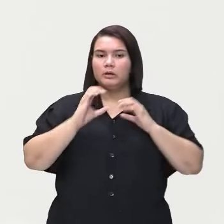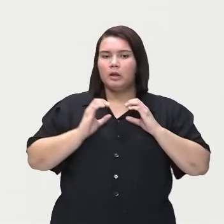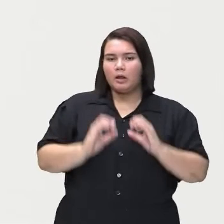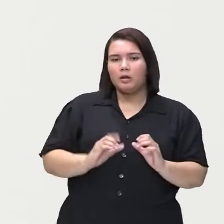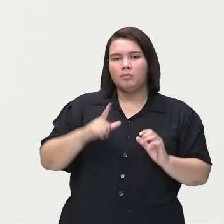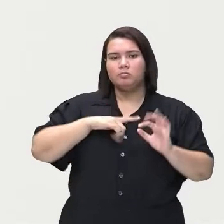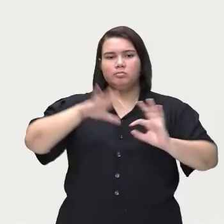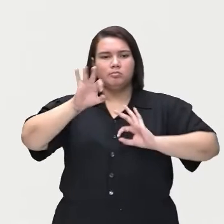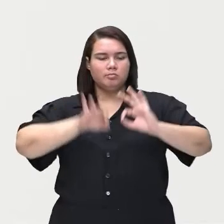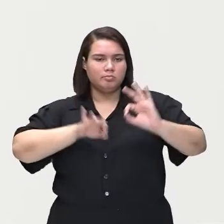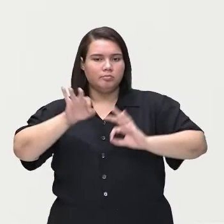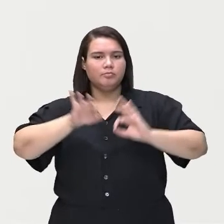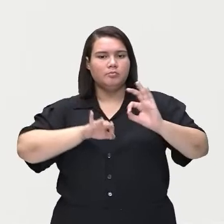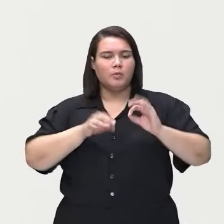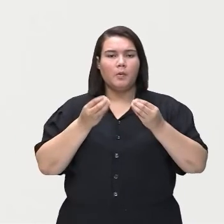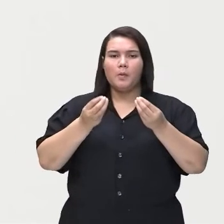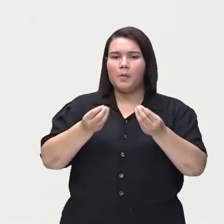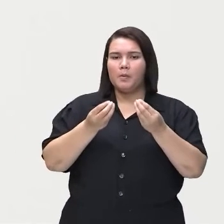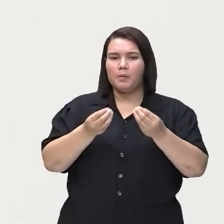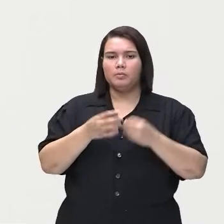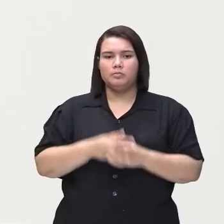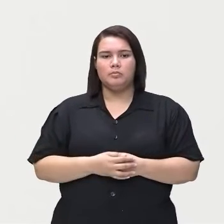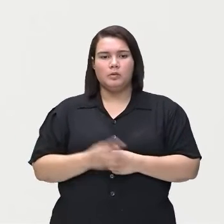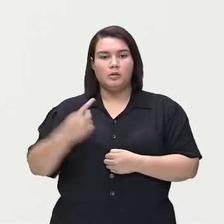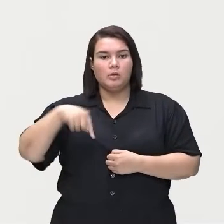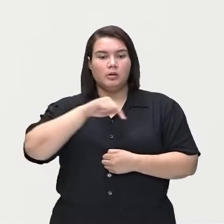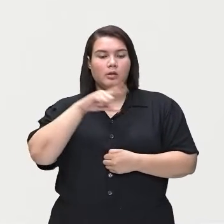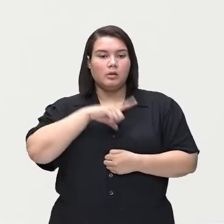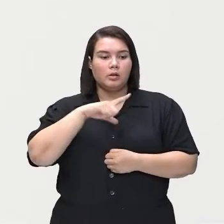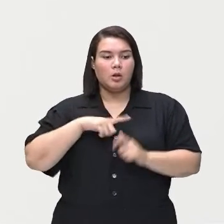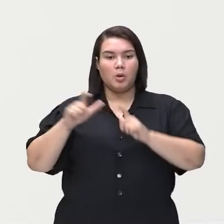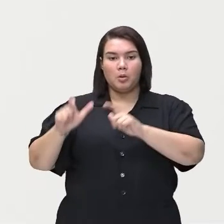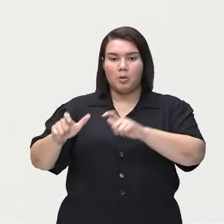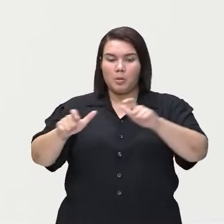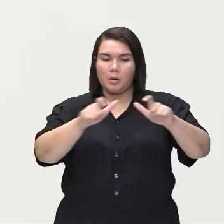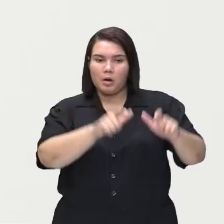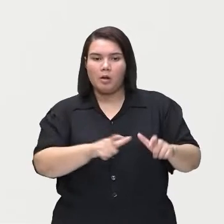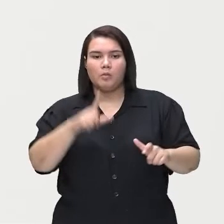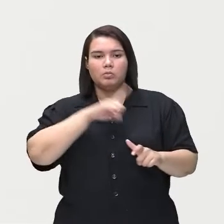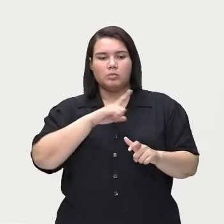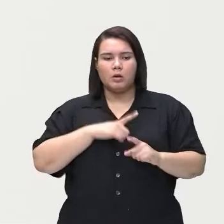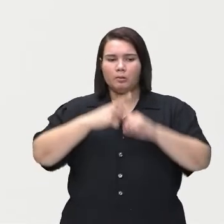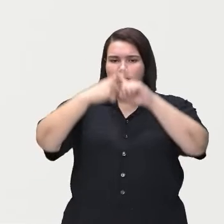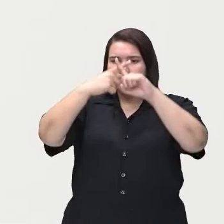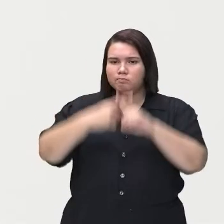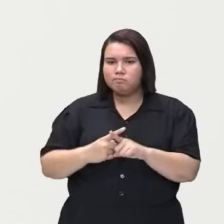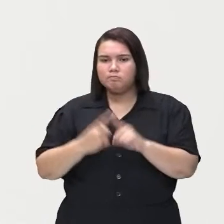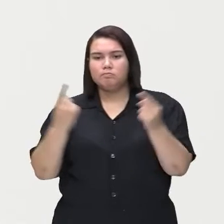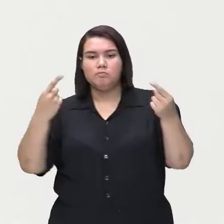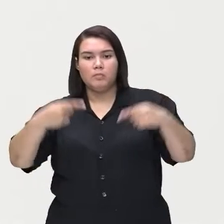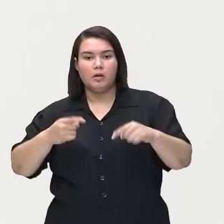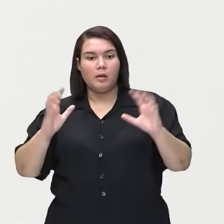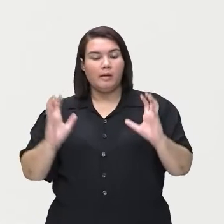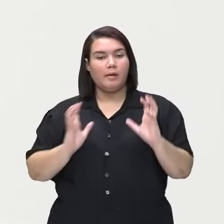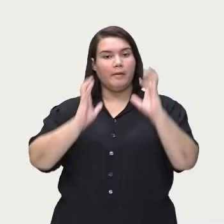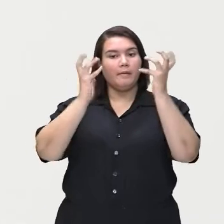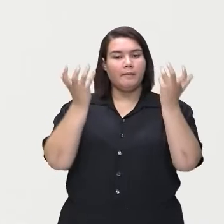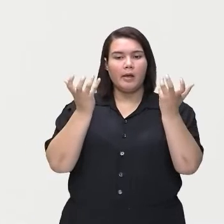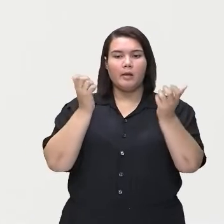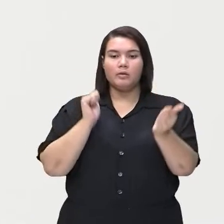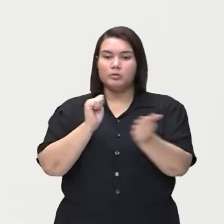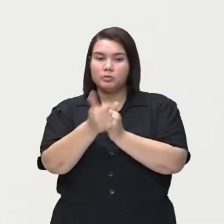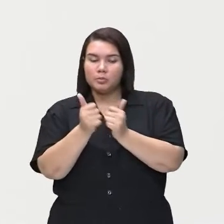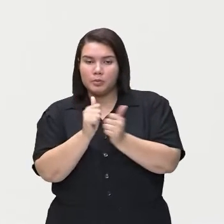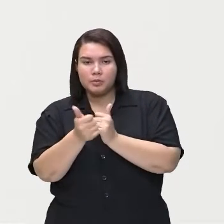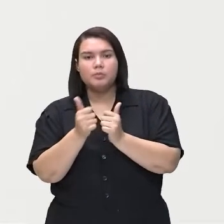cidadãos ocupados. Eles tinham instalações onde eram realizadas batalhas, eventos e